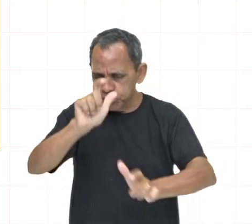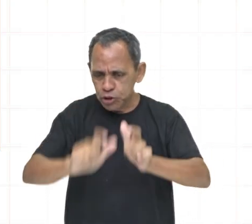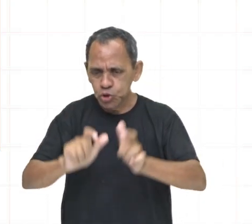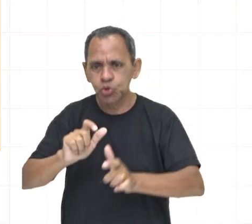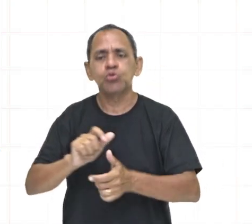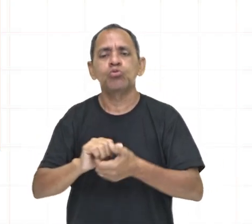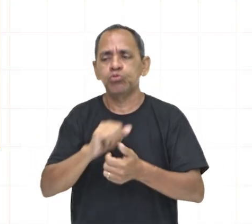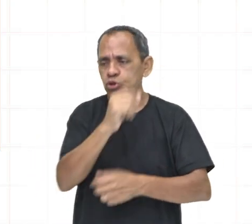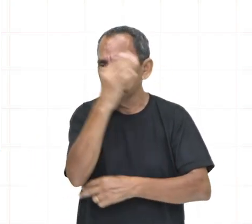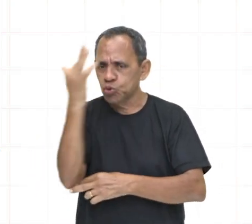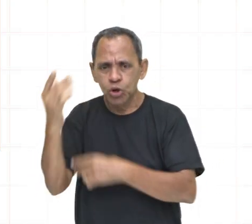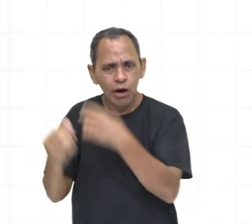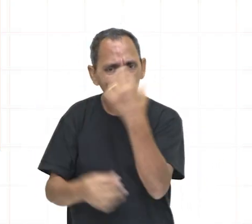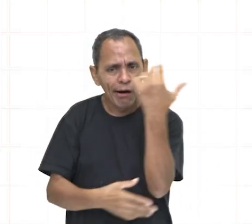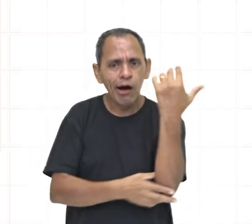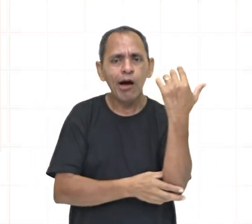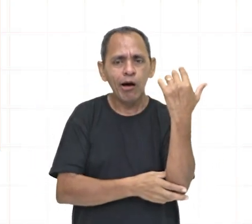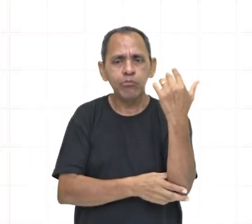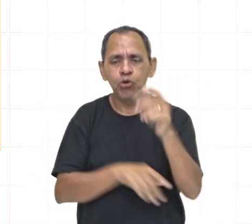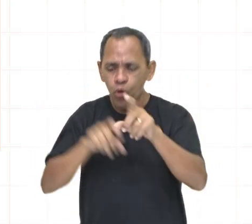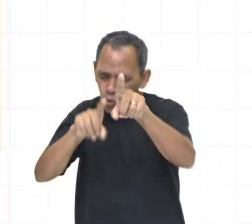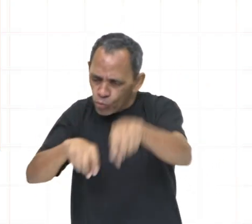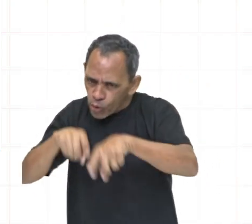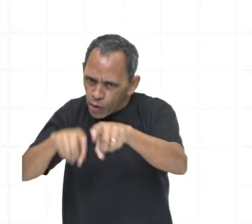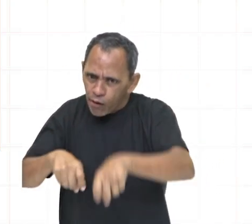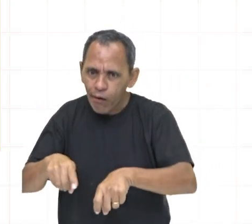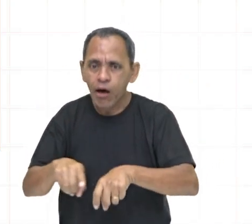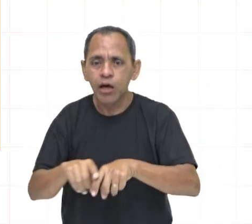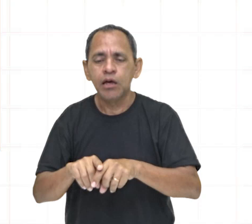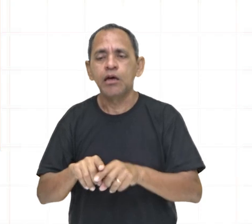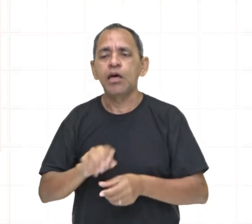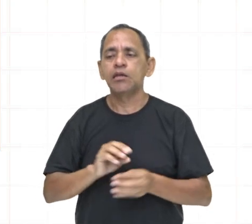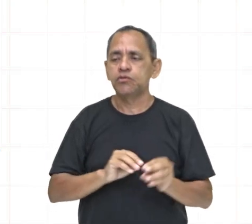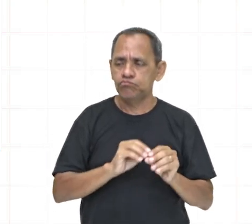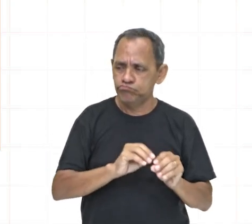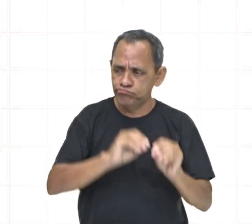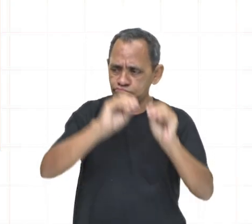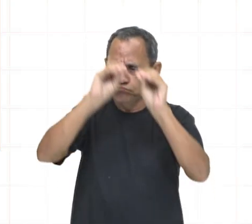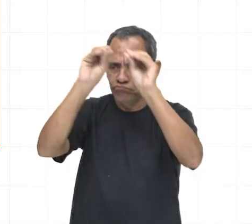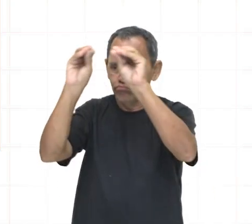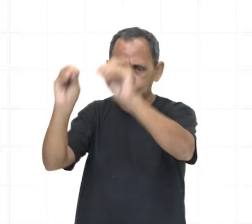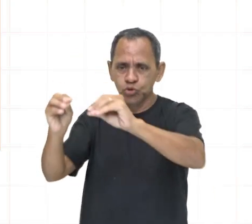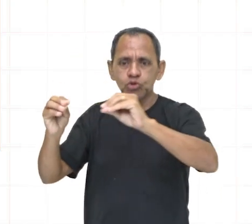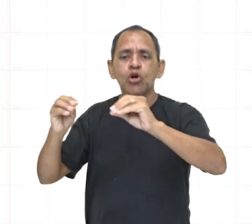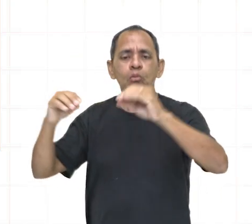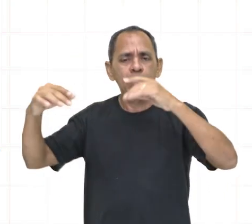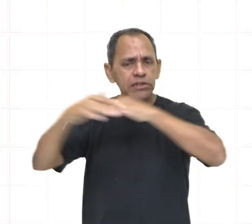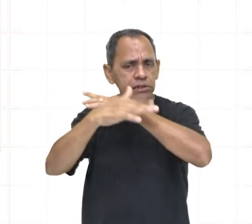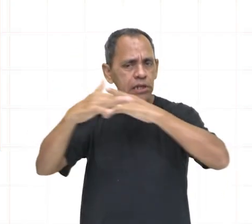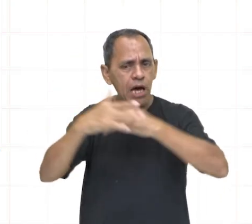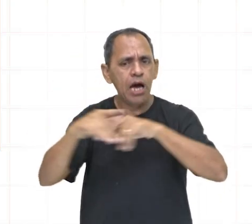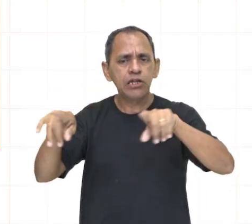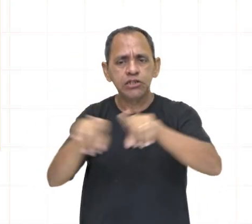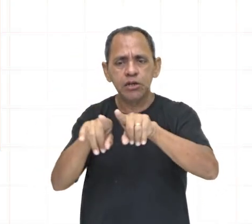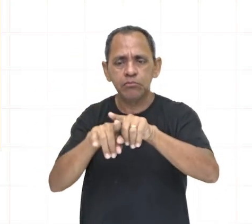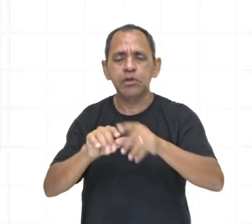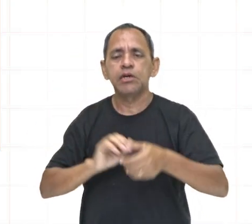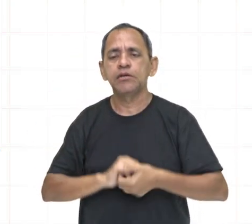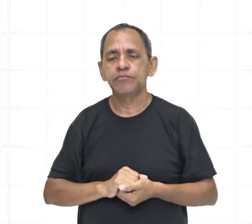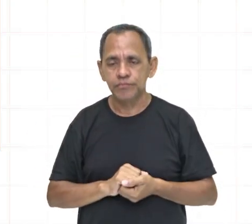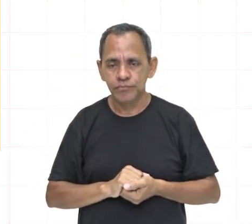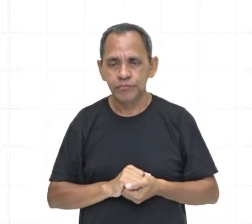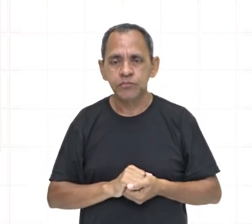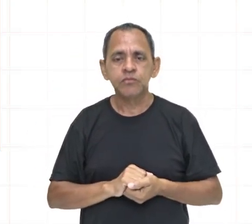busca de quê? De emprego nessas áreas, querendo sair ali daquela parte ali de realmente trabalhar com a agricultura,